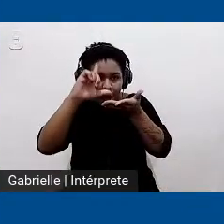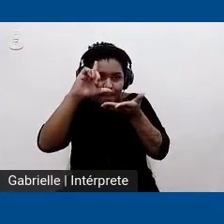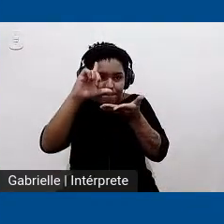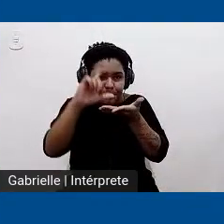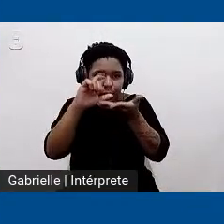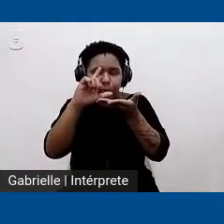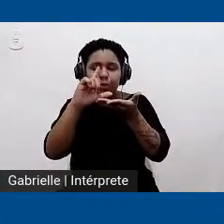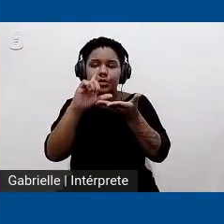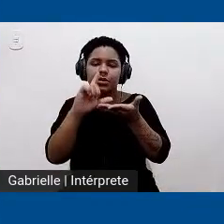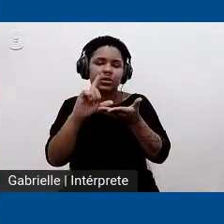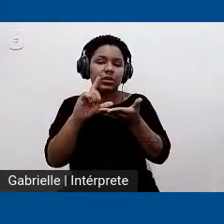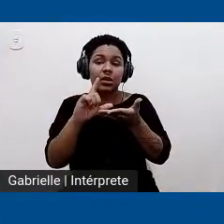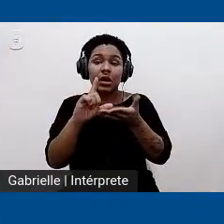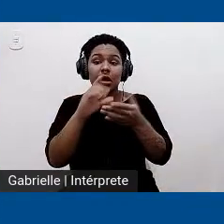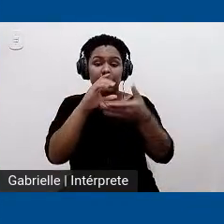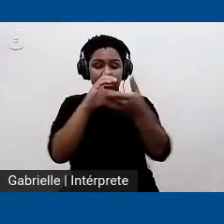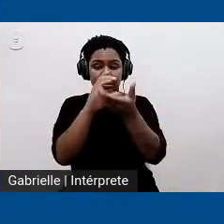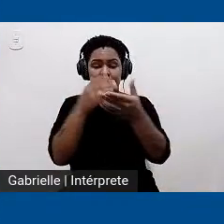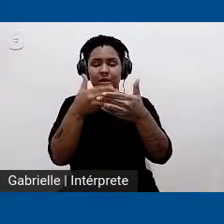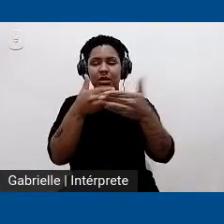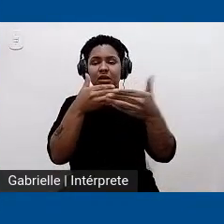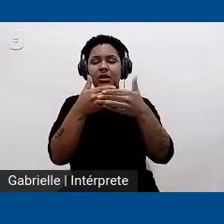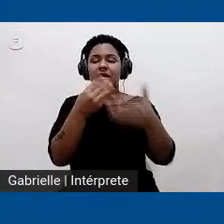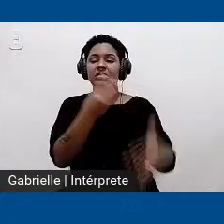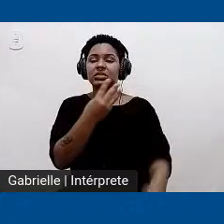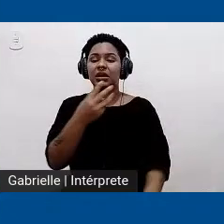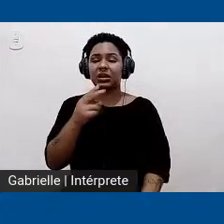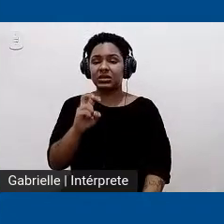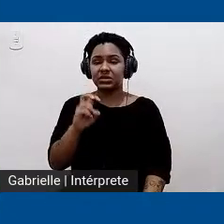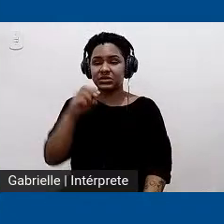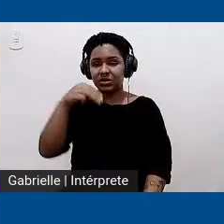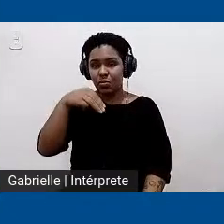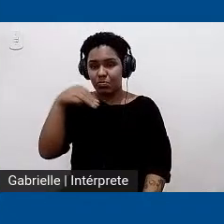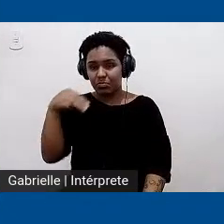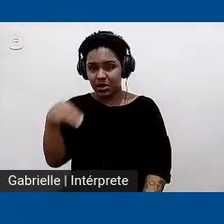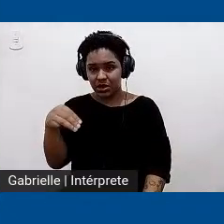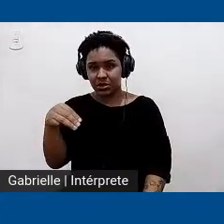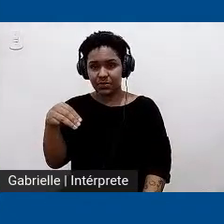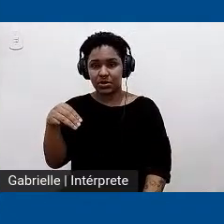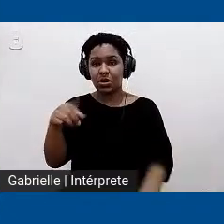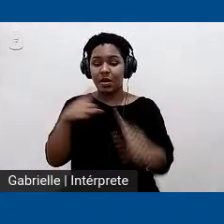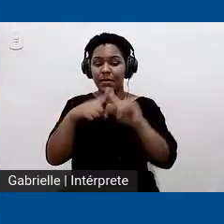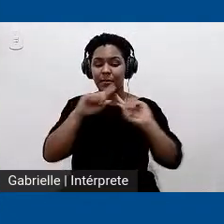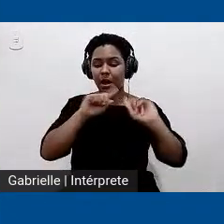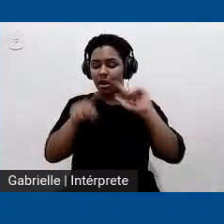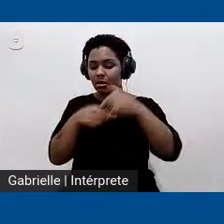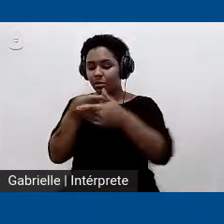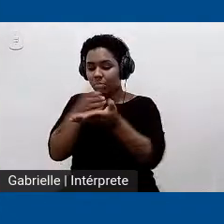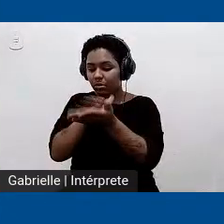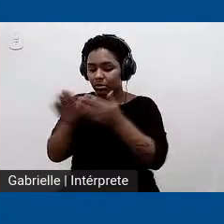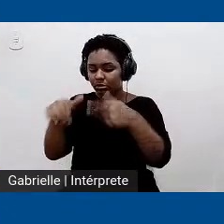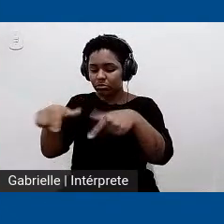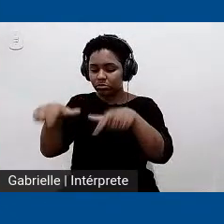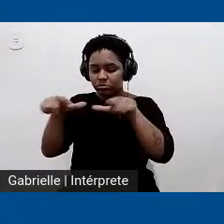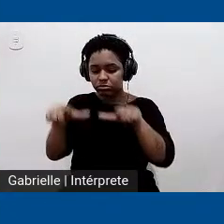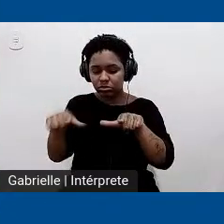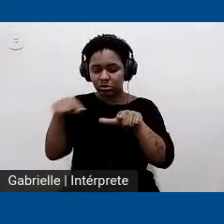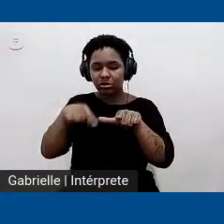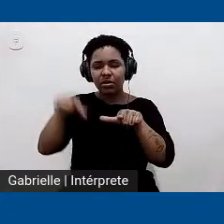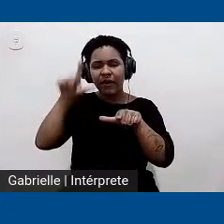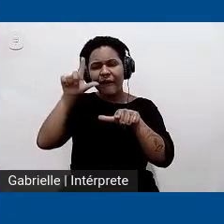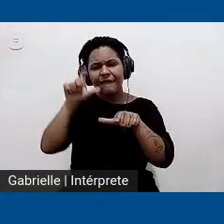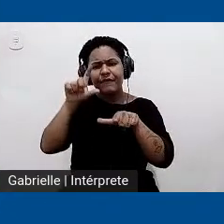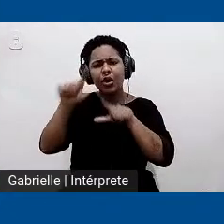de 35 milímetros, né? Só que a imagem resultante é uma que tem